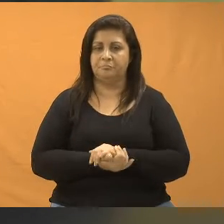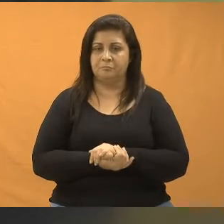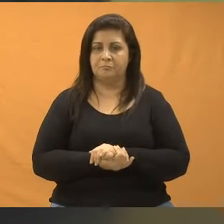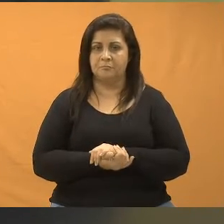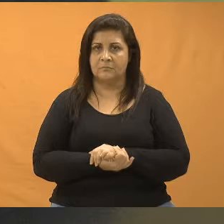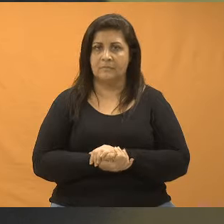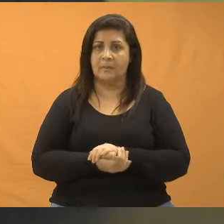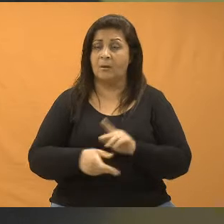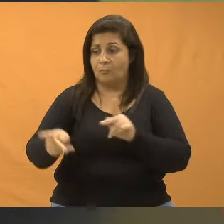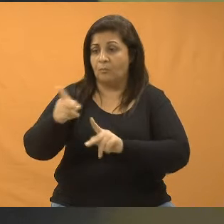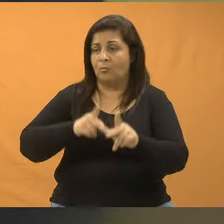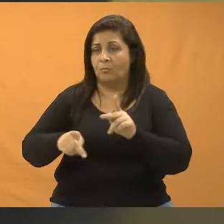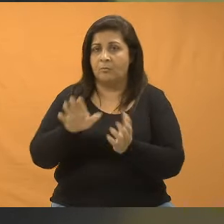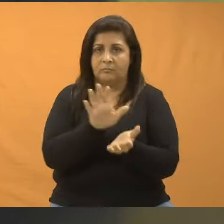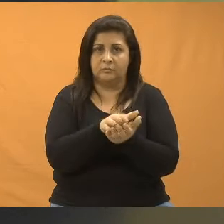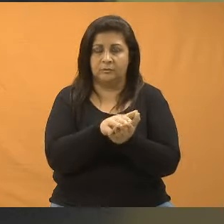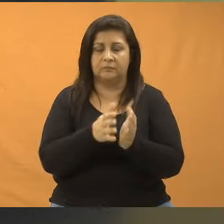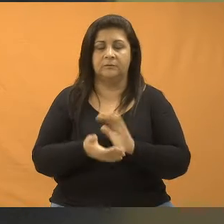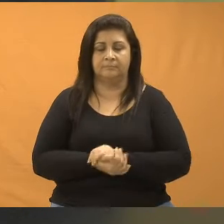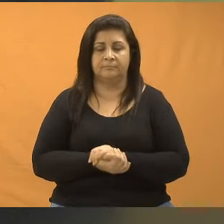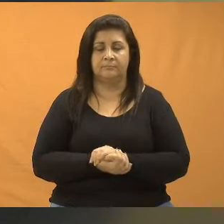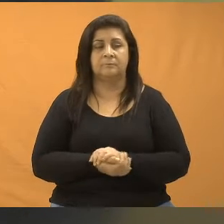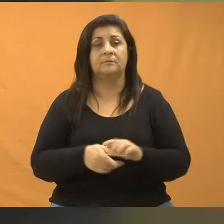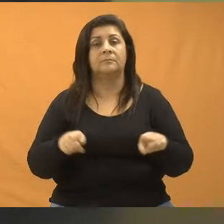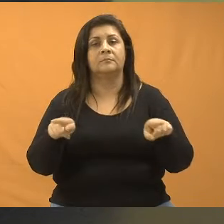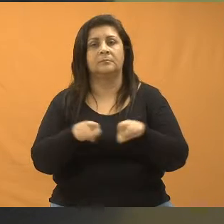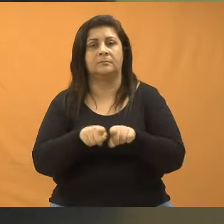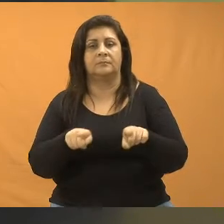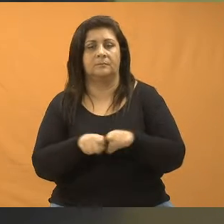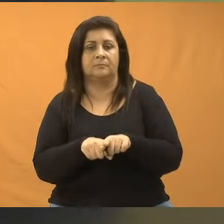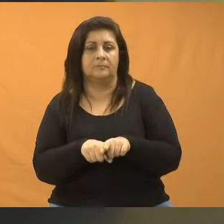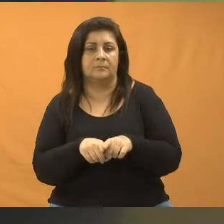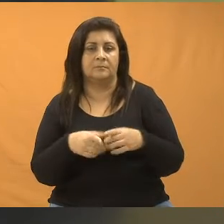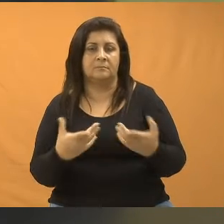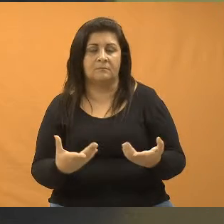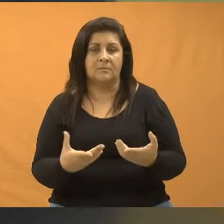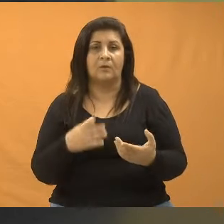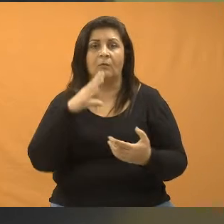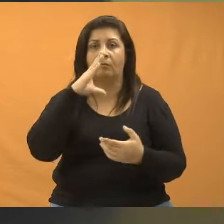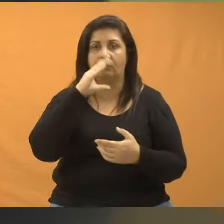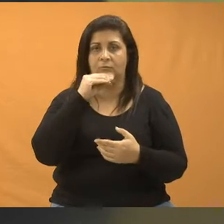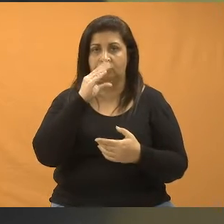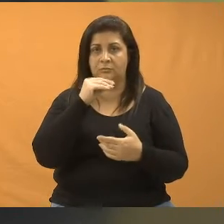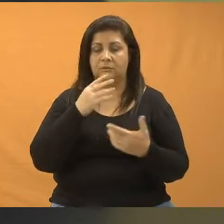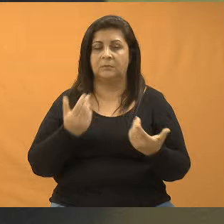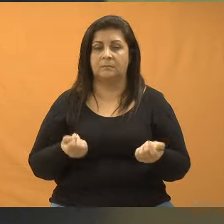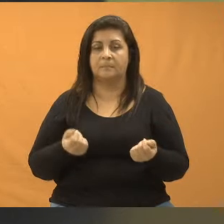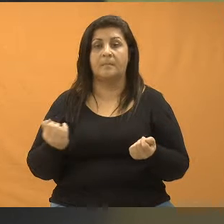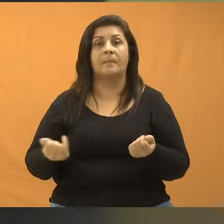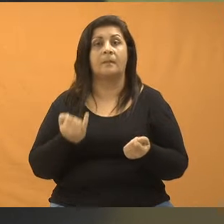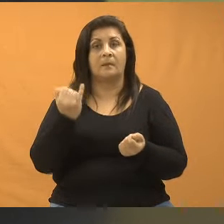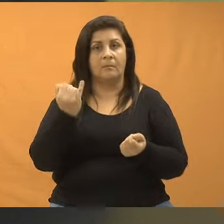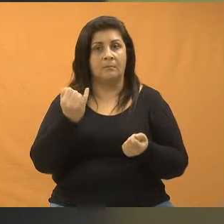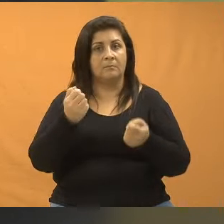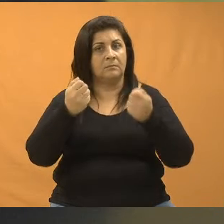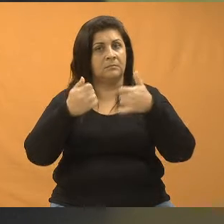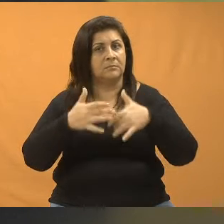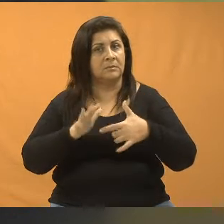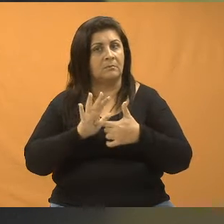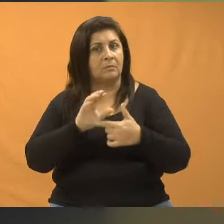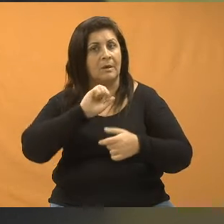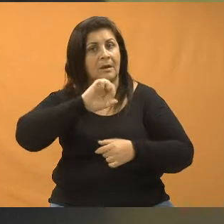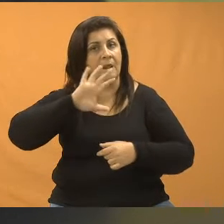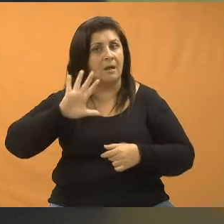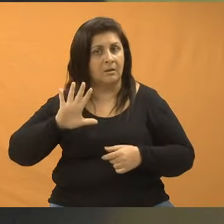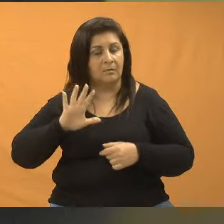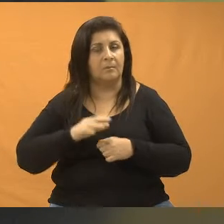aos cidadãos jacarienses. E, por outro lado, a questão dos funcionários, né? É importante deixar claro, né, que os